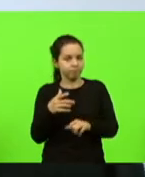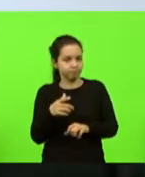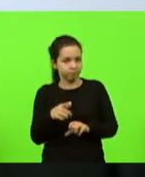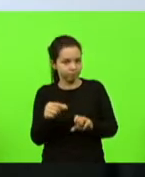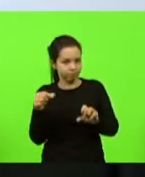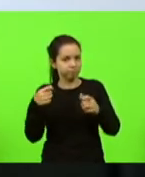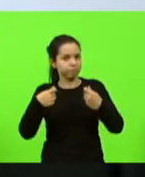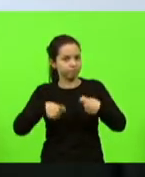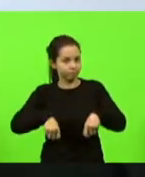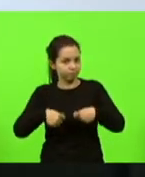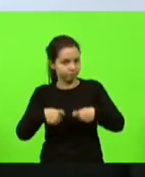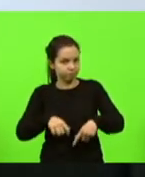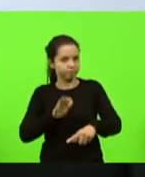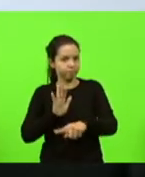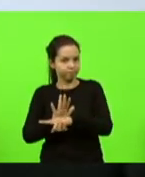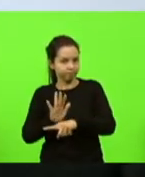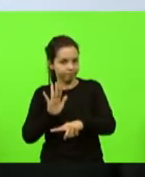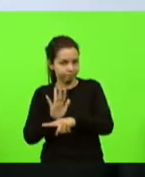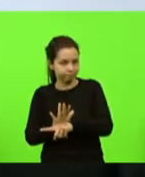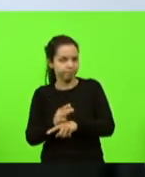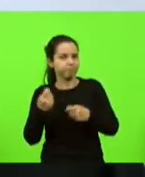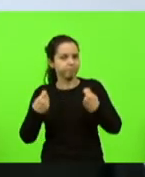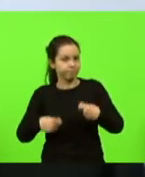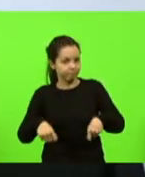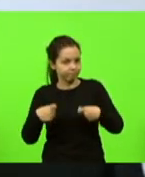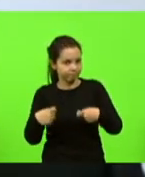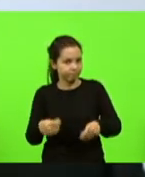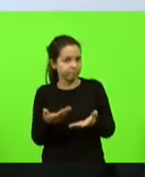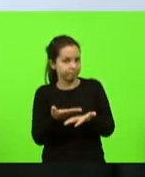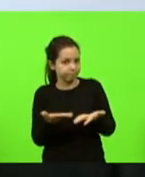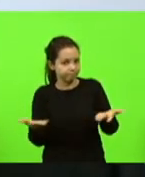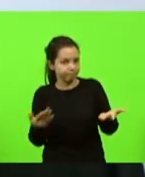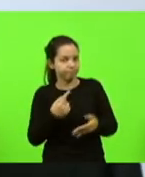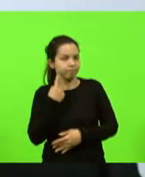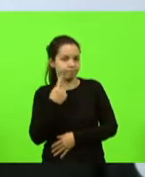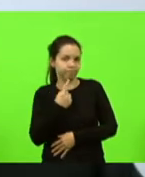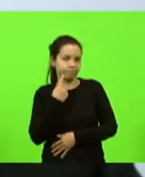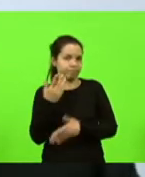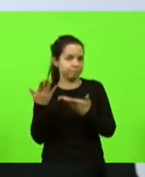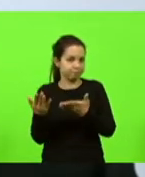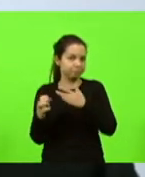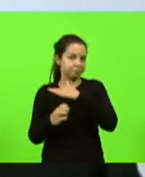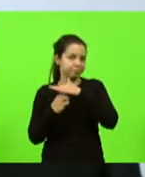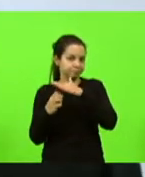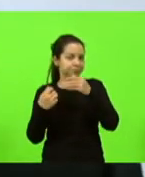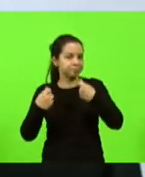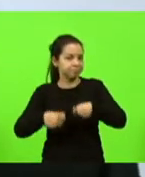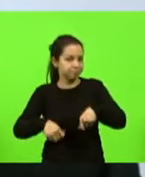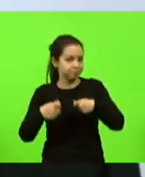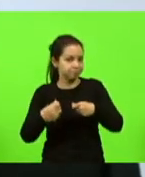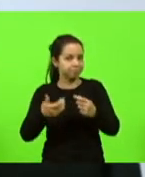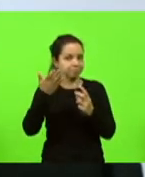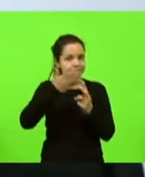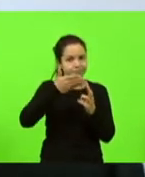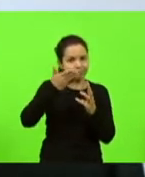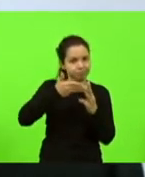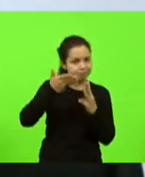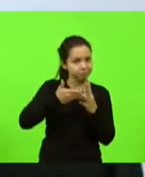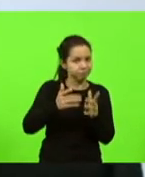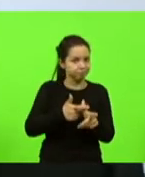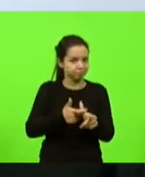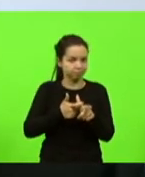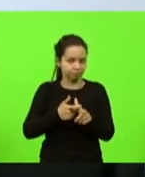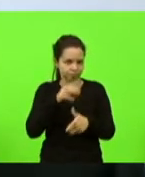apoio, nobres colegas, deputados. O empresário precisa parcelar o seu débito, ele não quer nada de